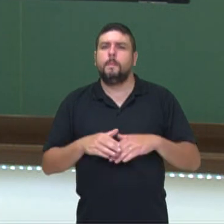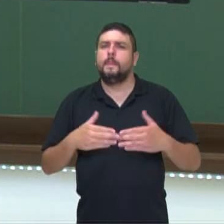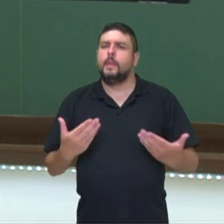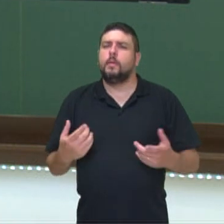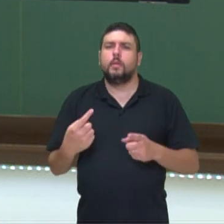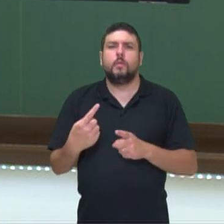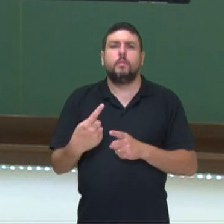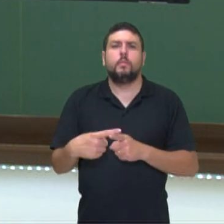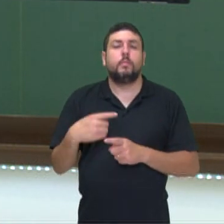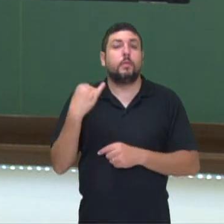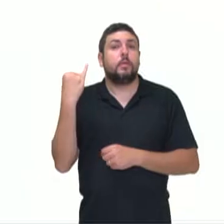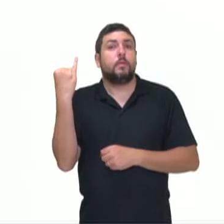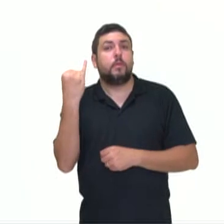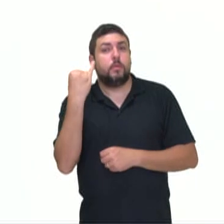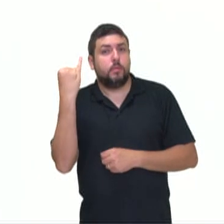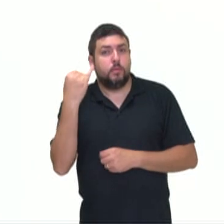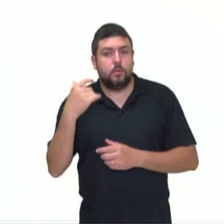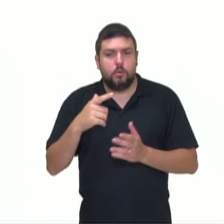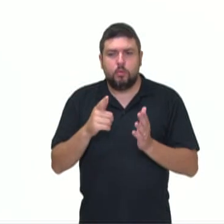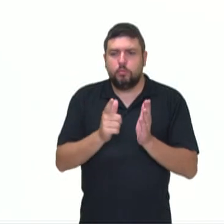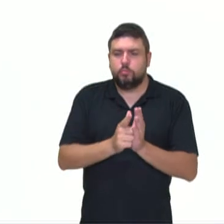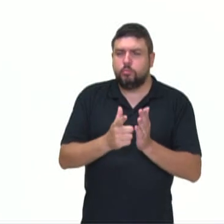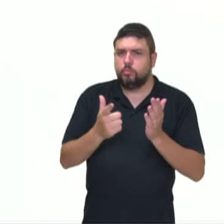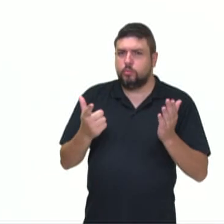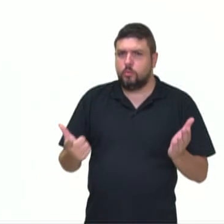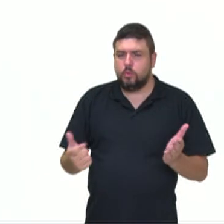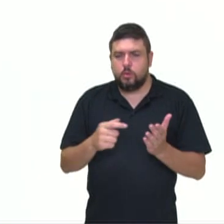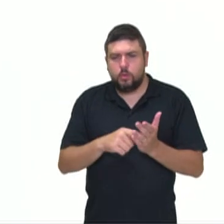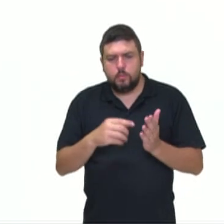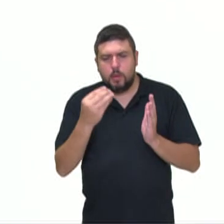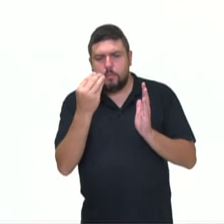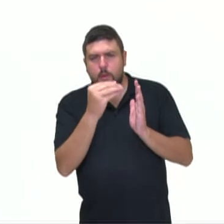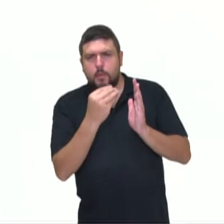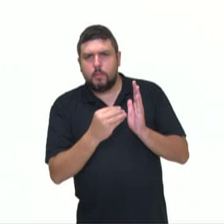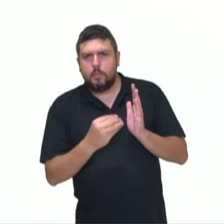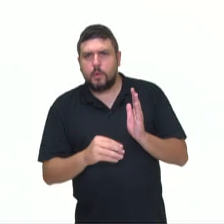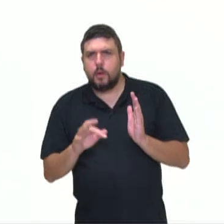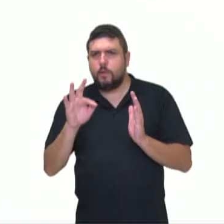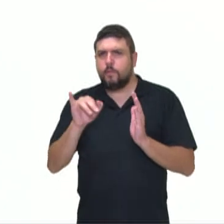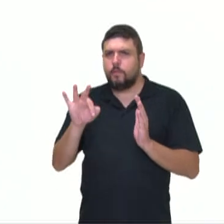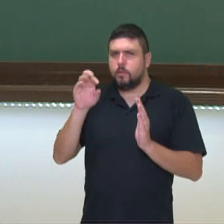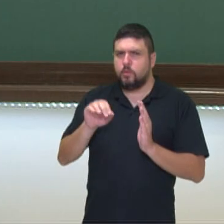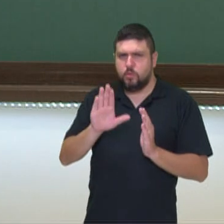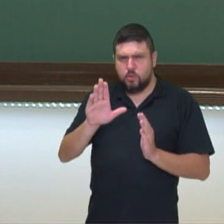o jornalismo registrar os fatos? Você já leu notícias que não eram verdadeiras?